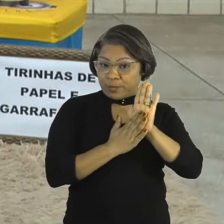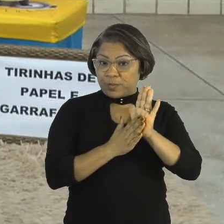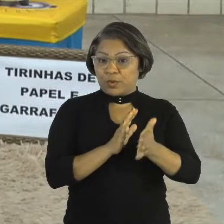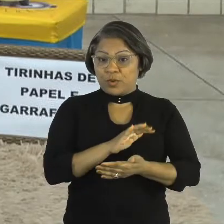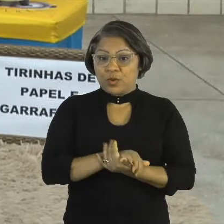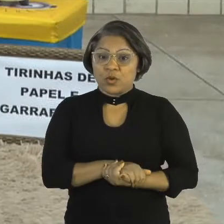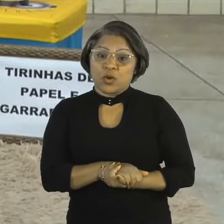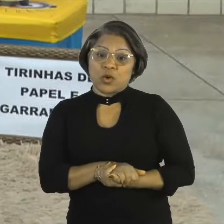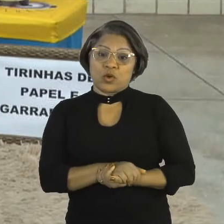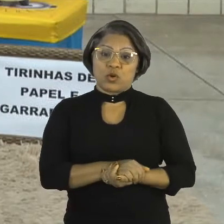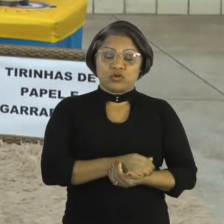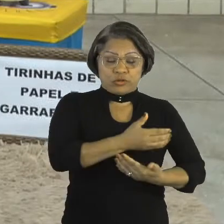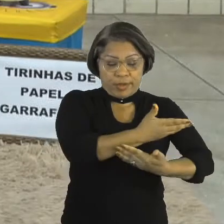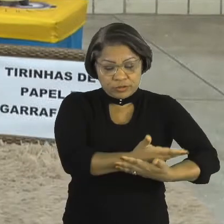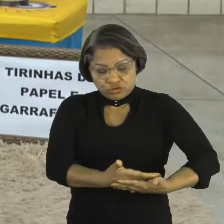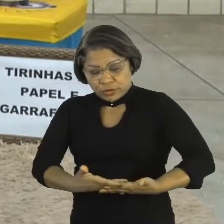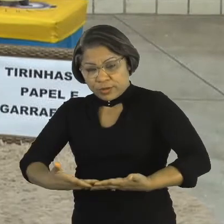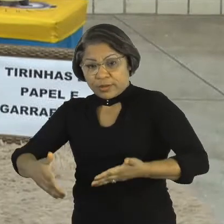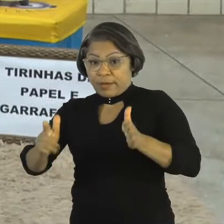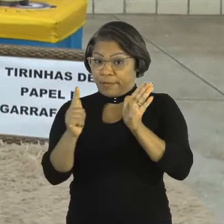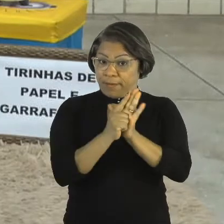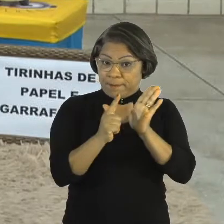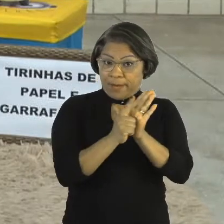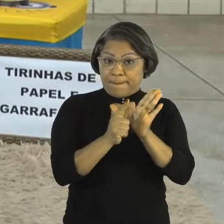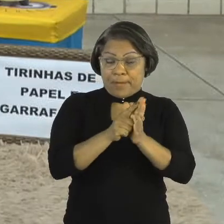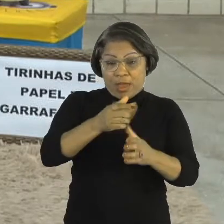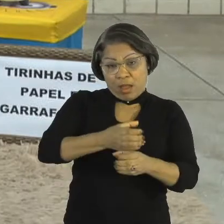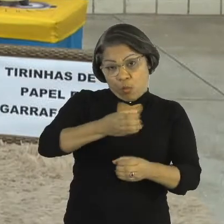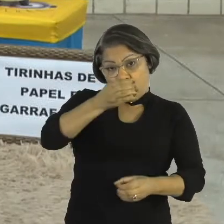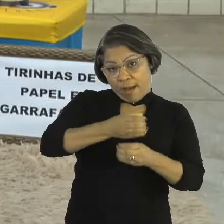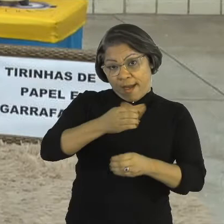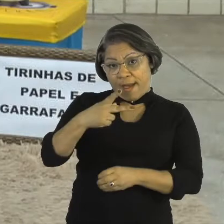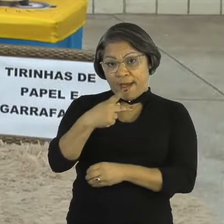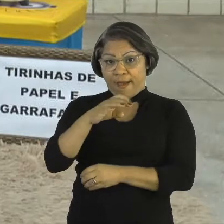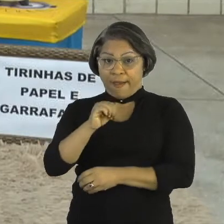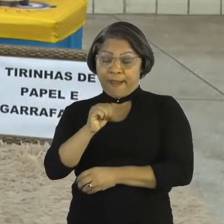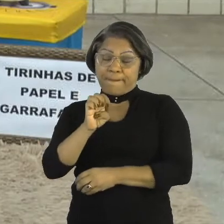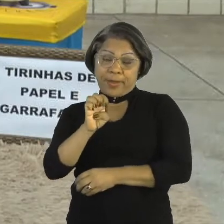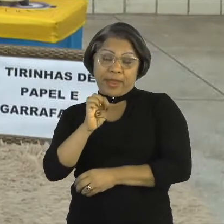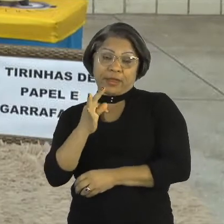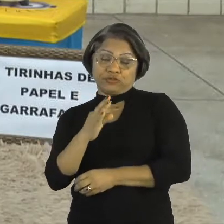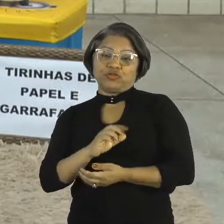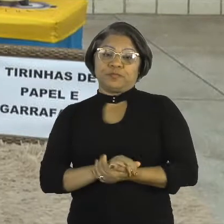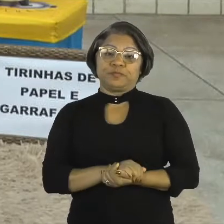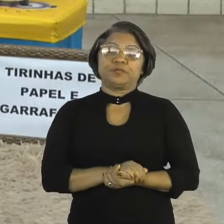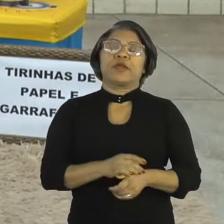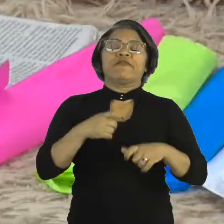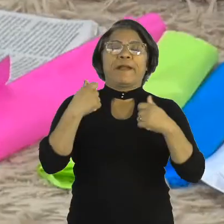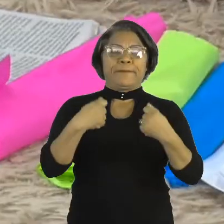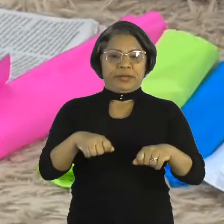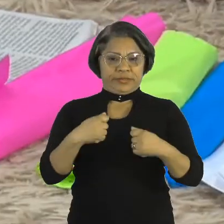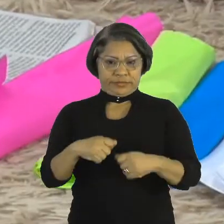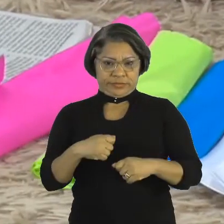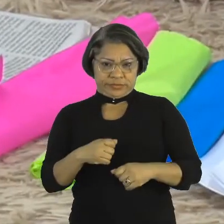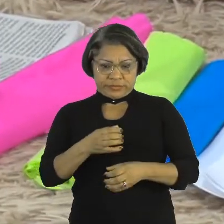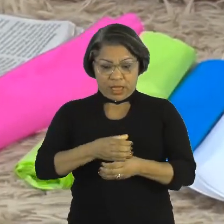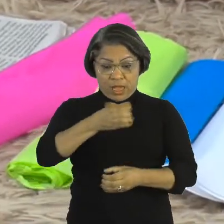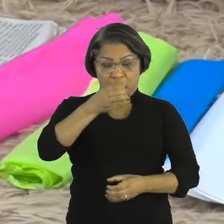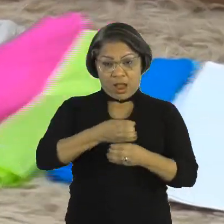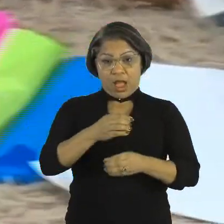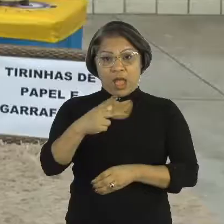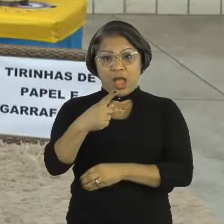garrafa PET. Vamos precisar para essa proposta de garrafas PETs, pode ser